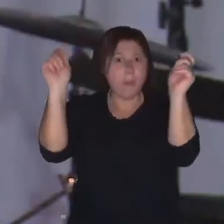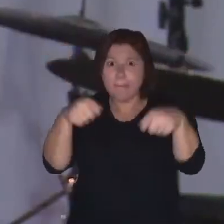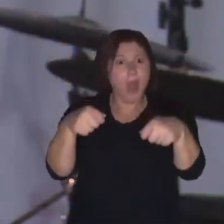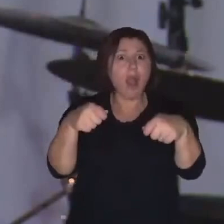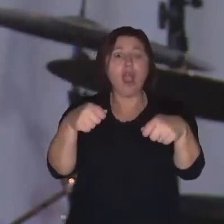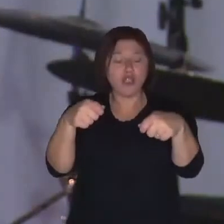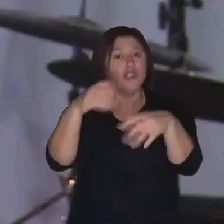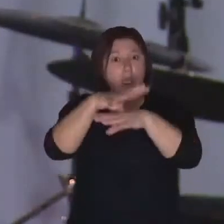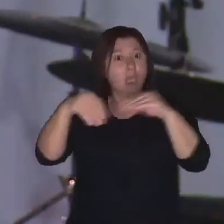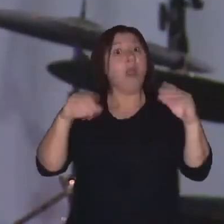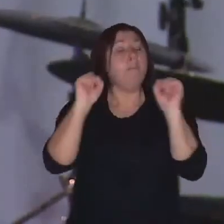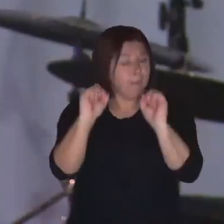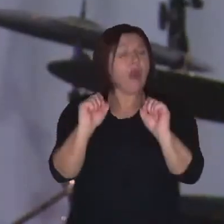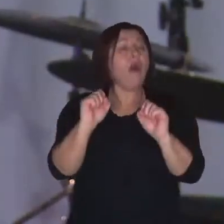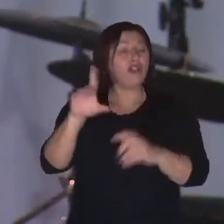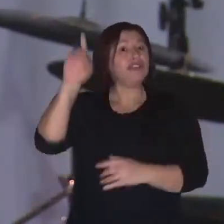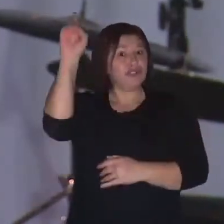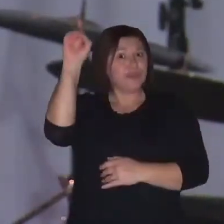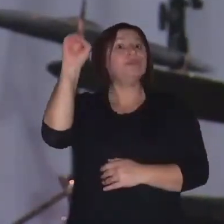Eu sei os planos que eu tenho para vocês.